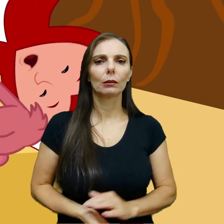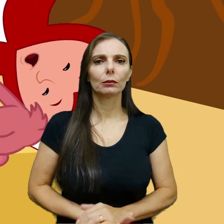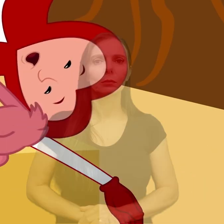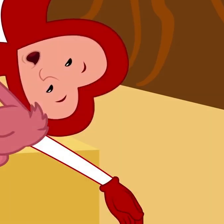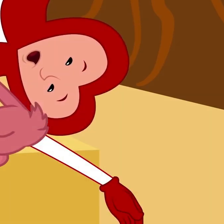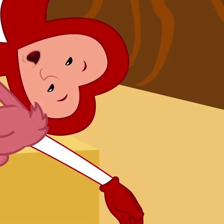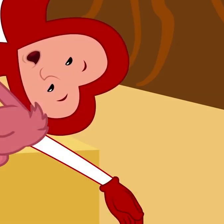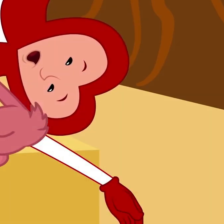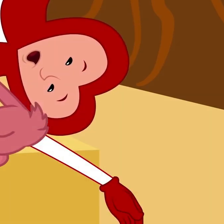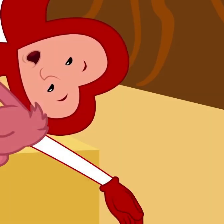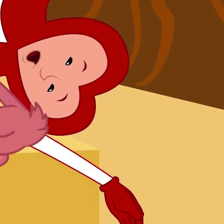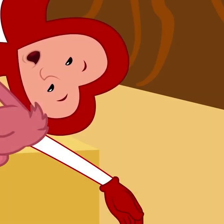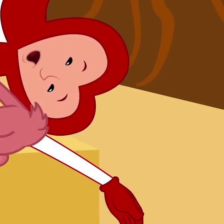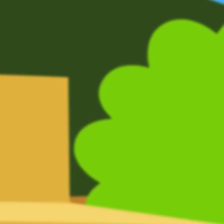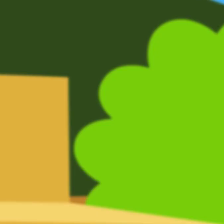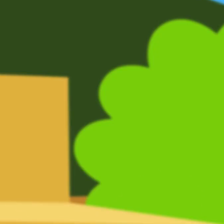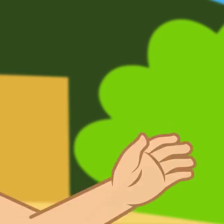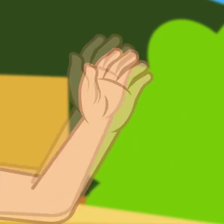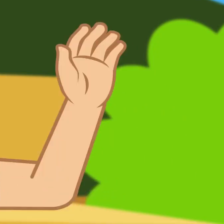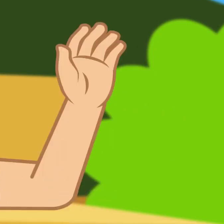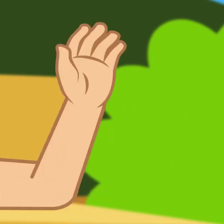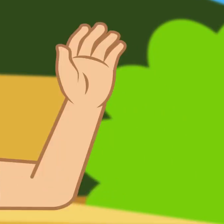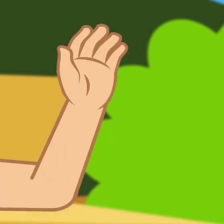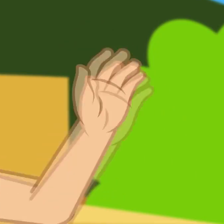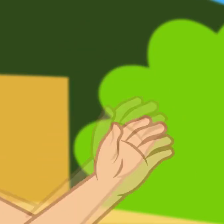no chão.